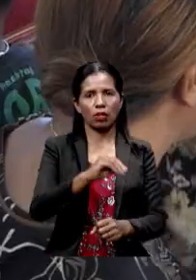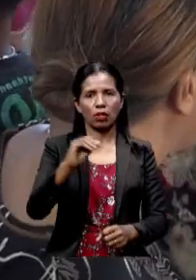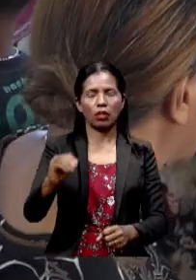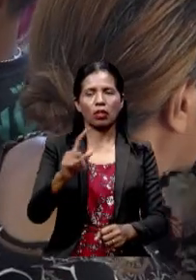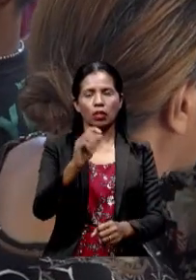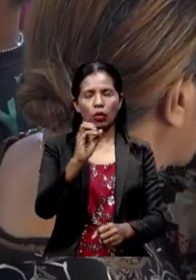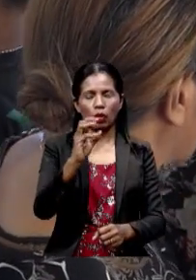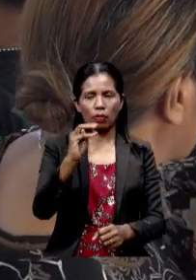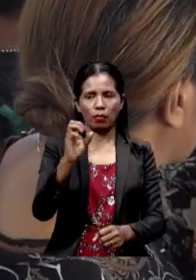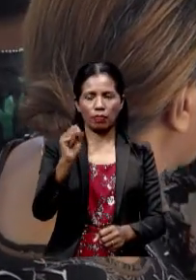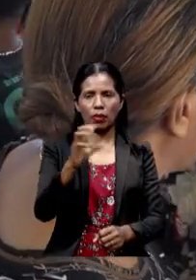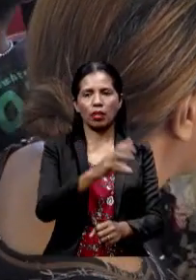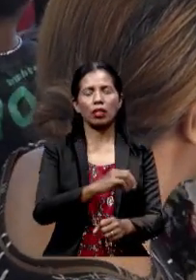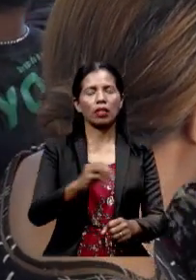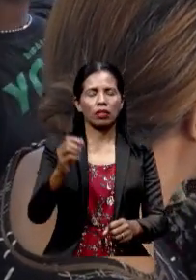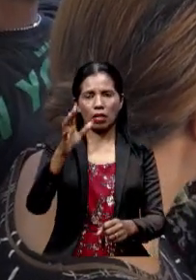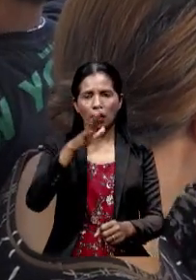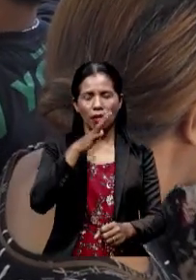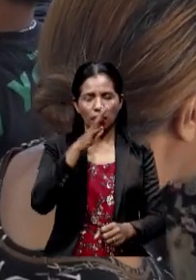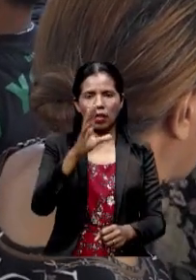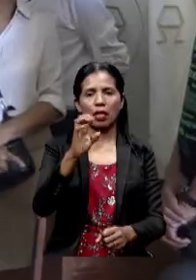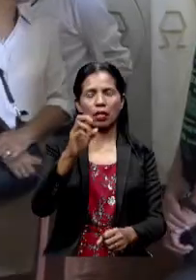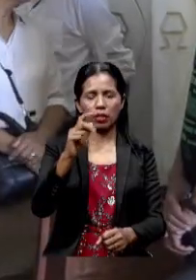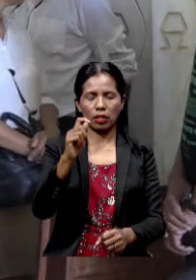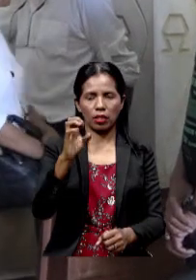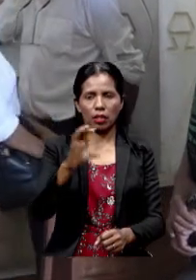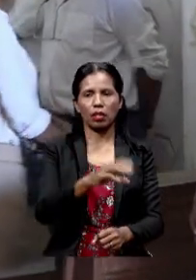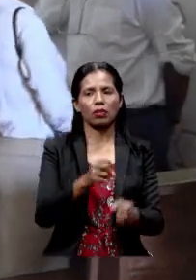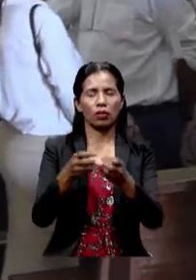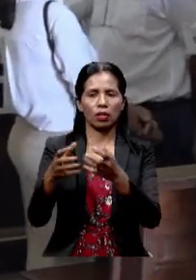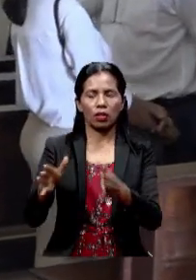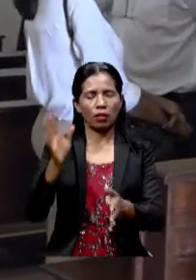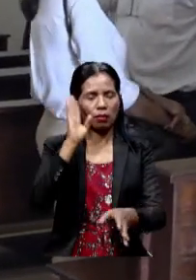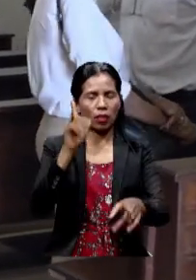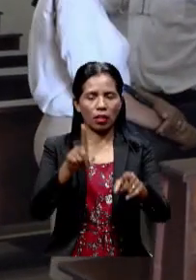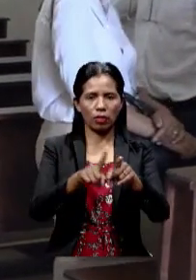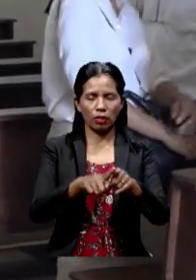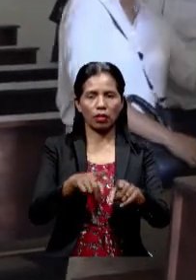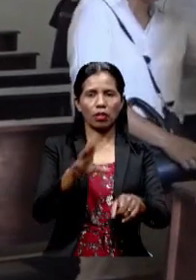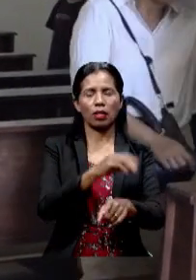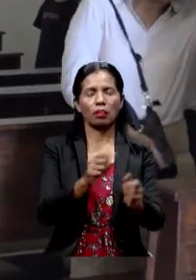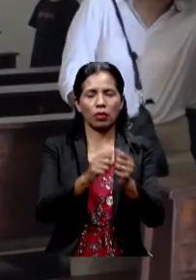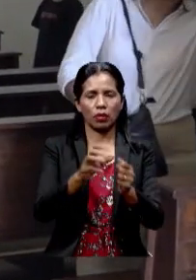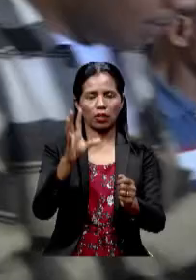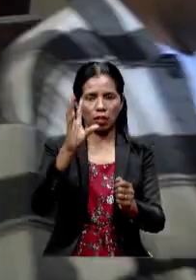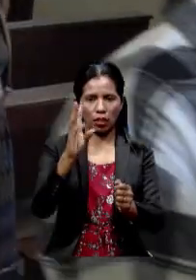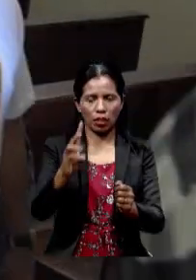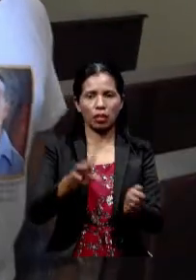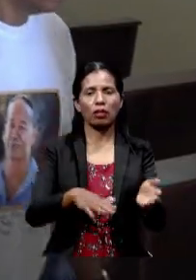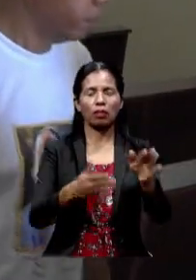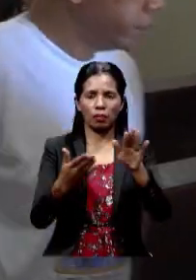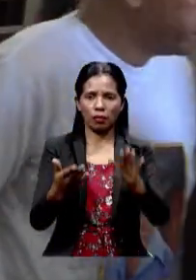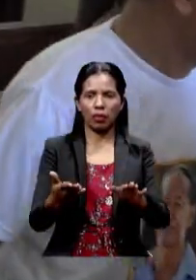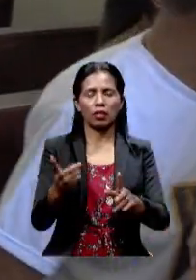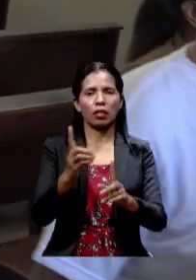Tomás Pereira Guterres no inang matebian Esther Alves. Saudoso husi kela mau no bim feton sira naineng no hakotu nye peregrinasaun